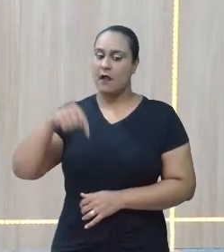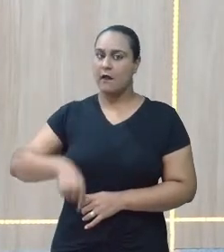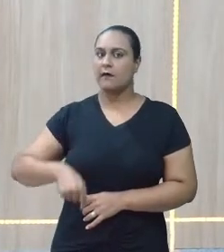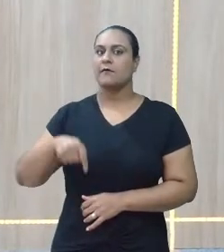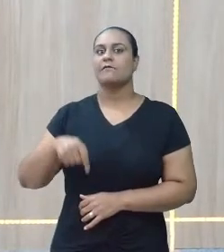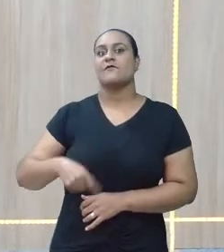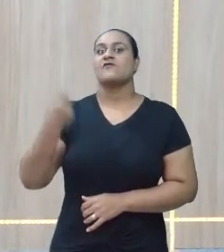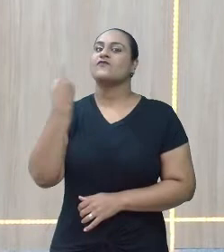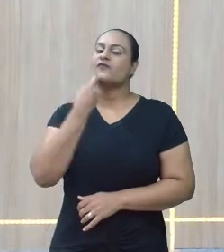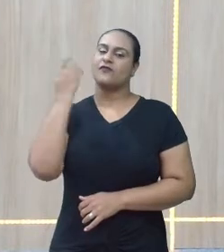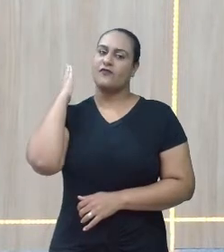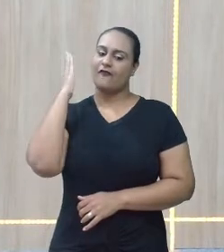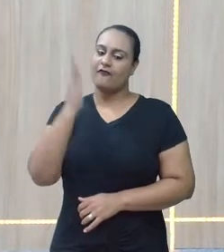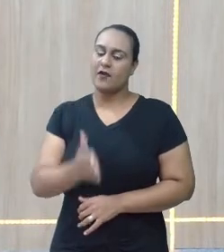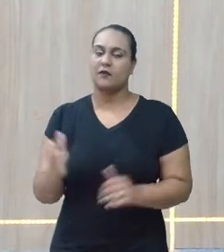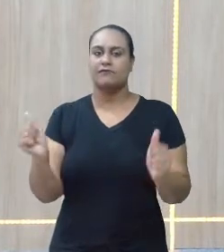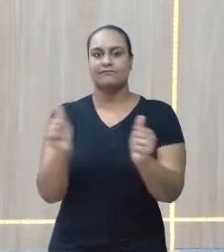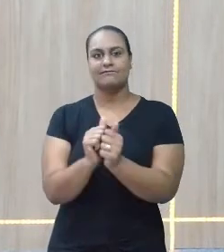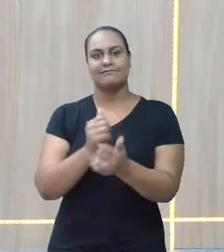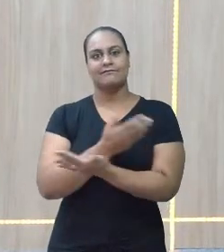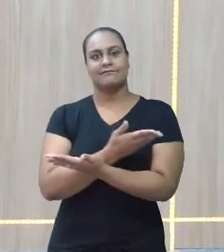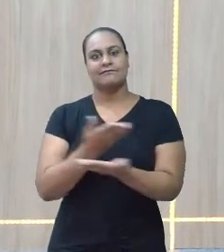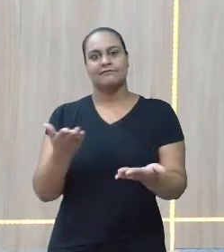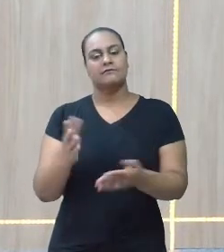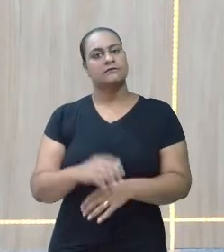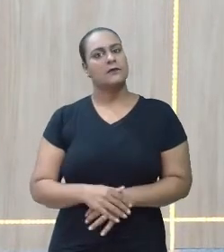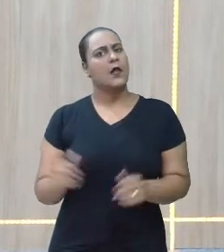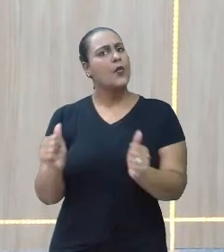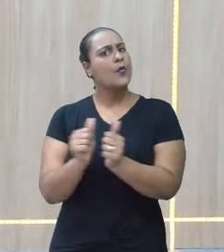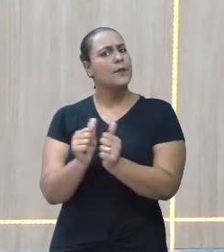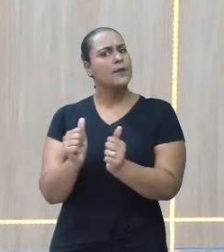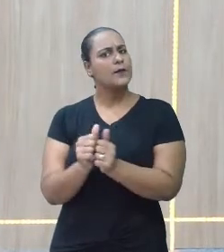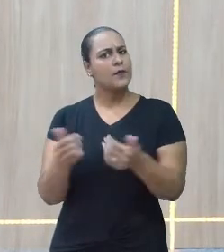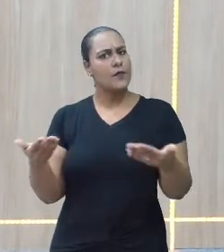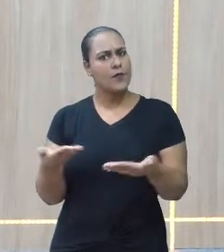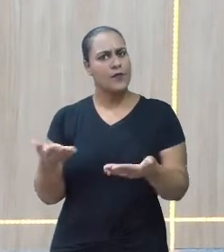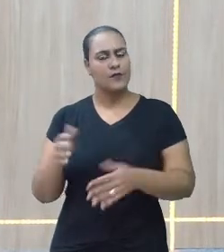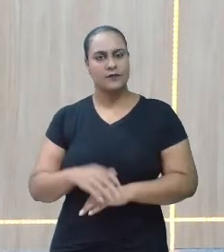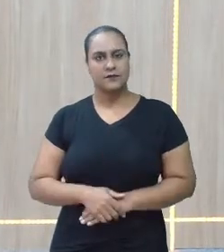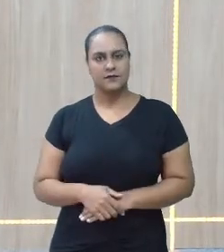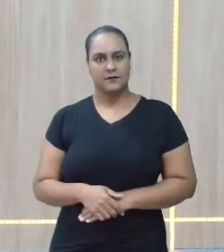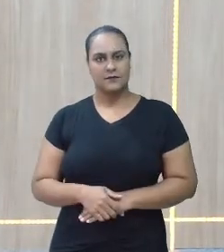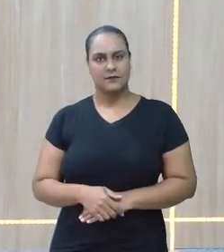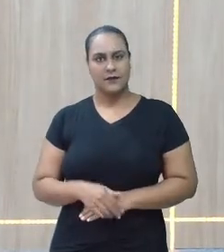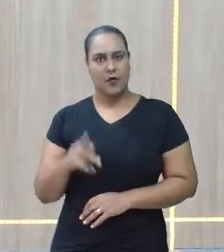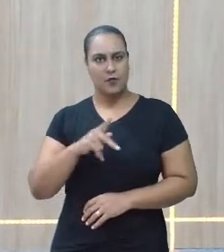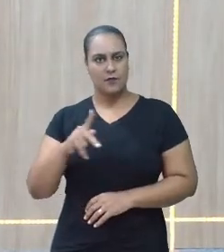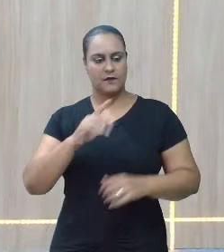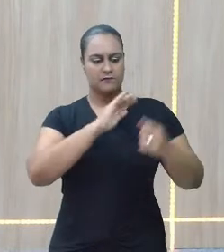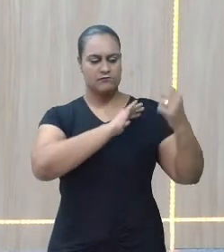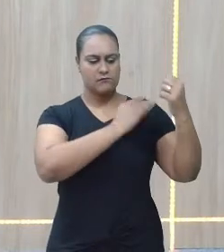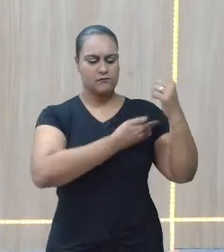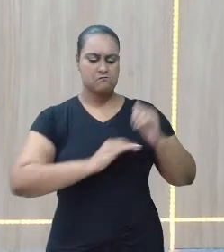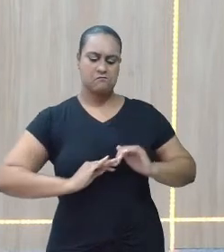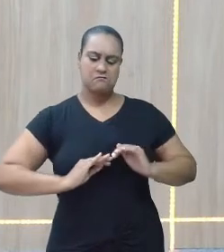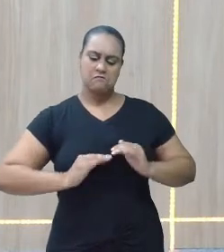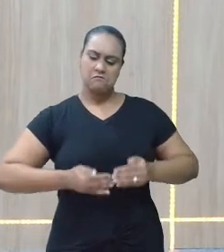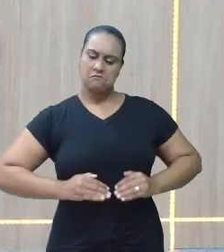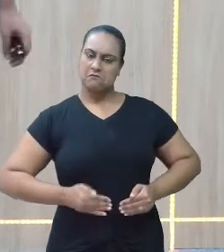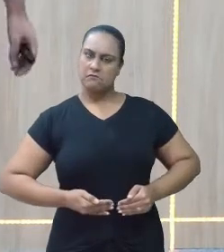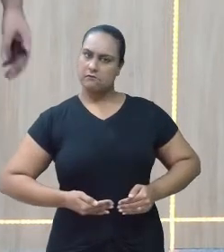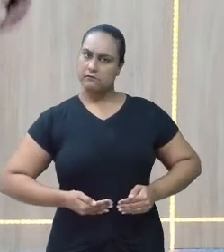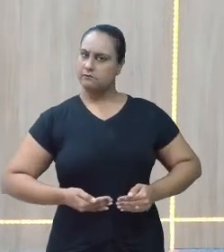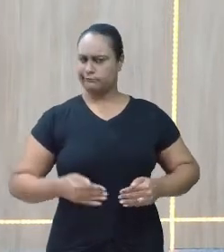sexta-feira juntinho com vocês. E comigo, quem hoje? Não é o professor Saradão, né? De ladinho aqui, Saradão,